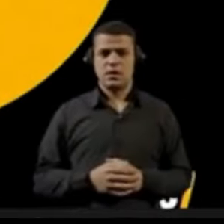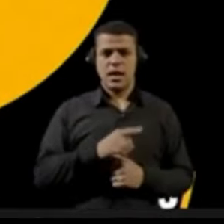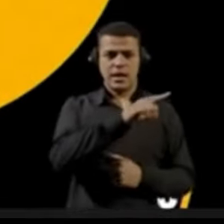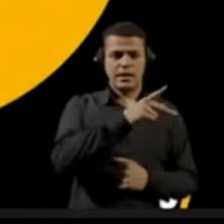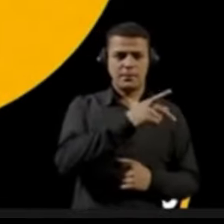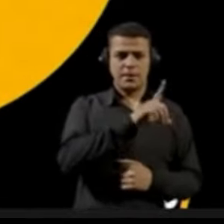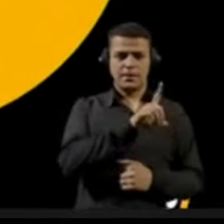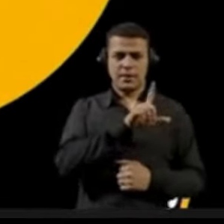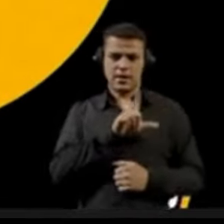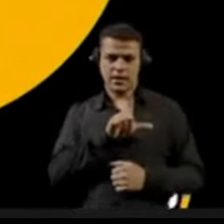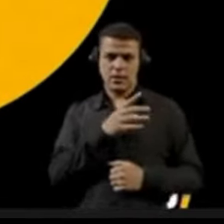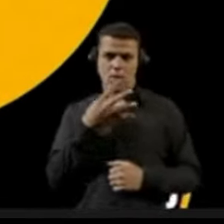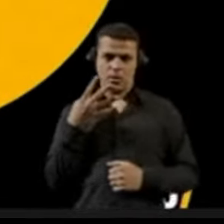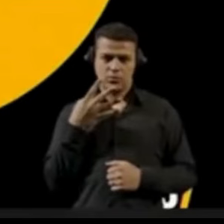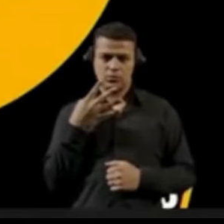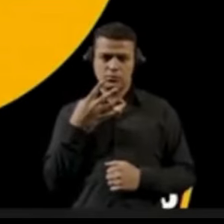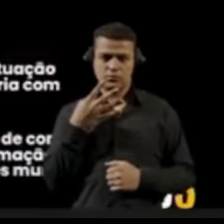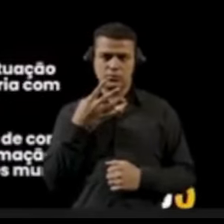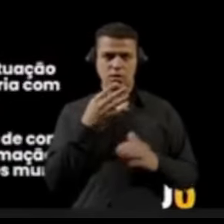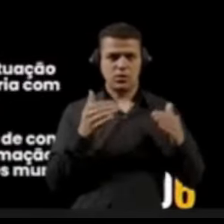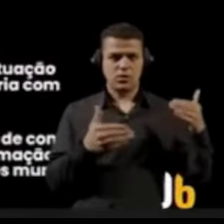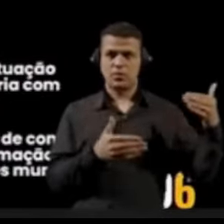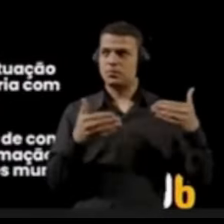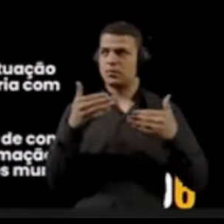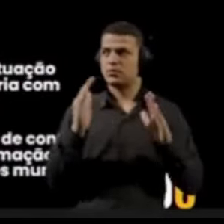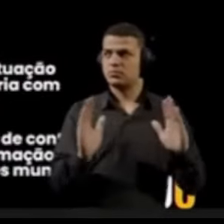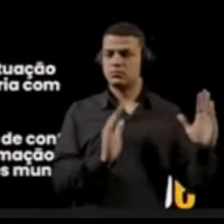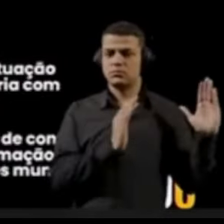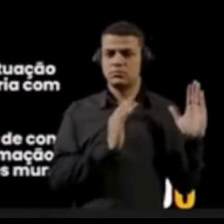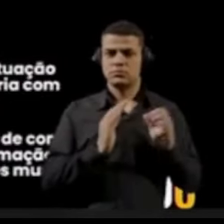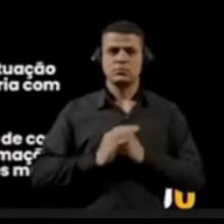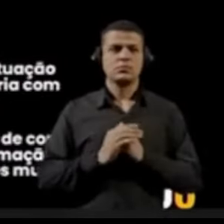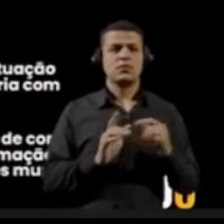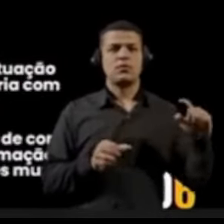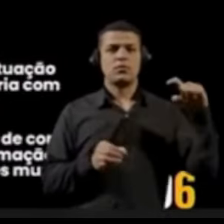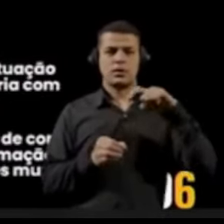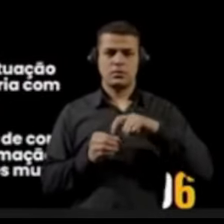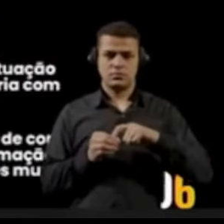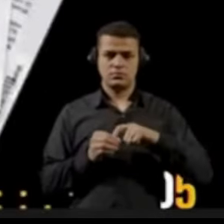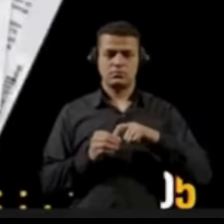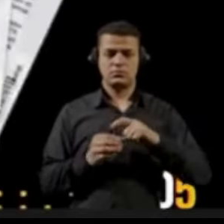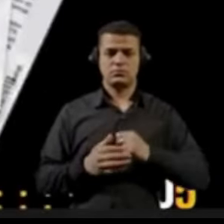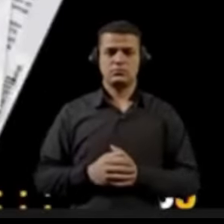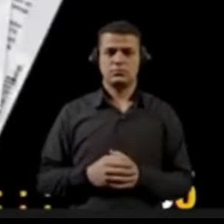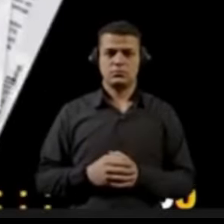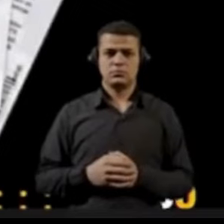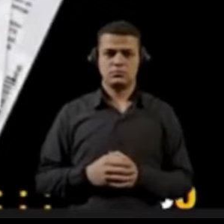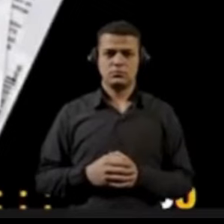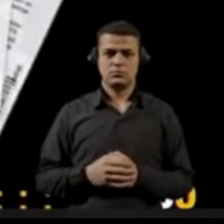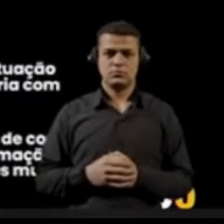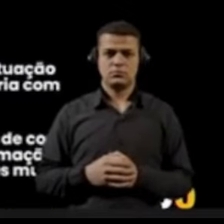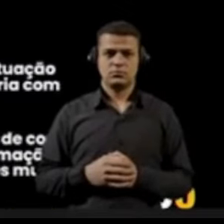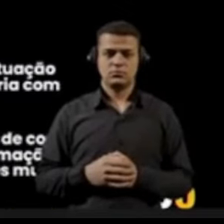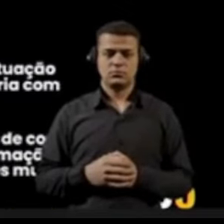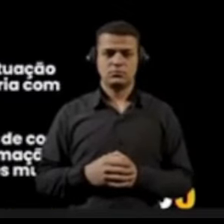o PDL-4, que é... Opa, passou adiante aqui. Espera aí, vamos voltar.